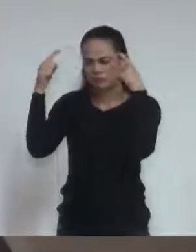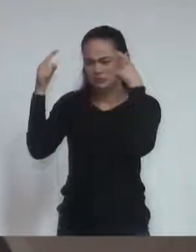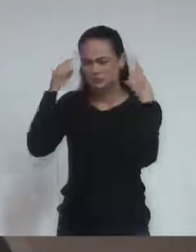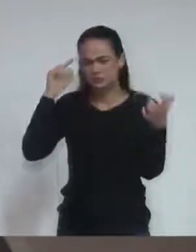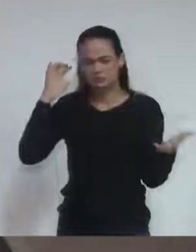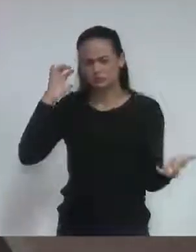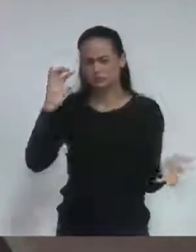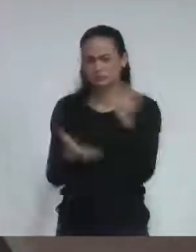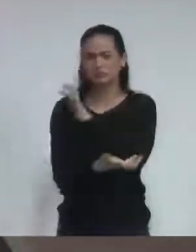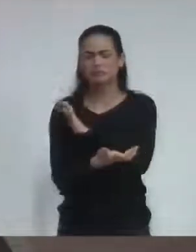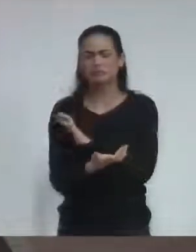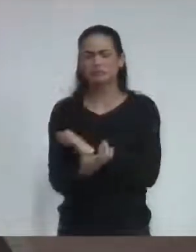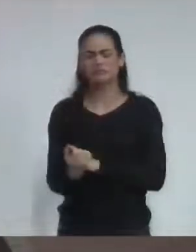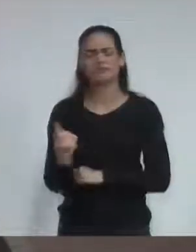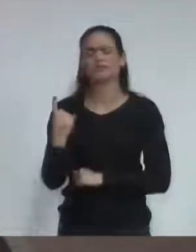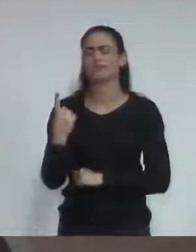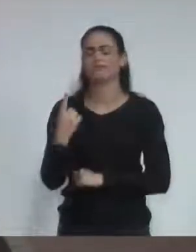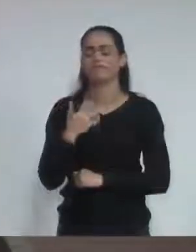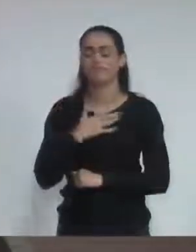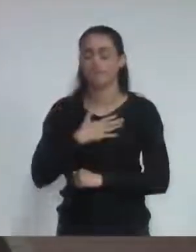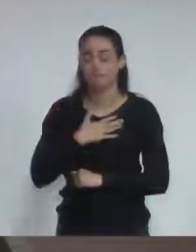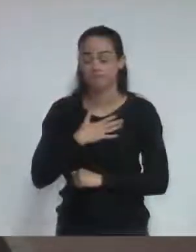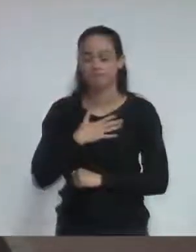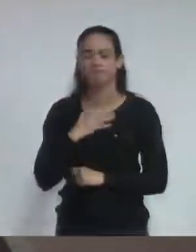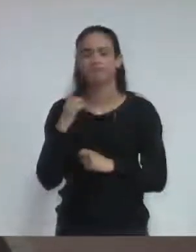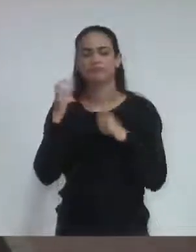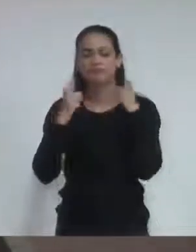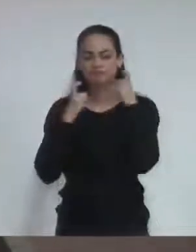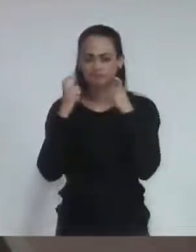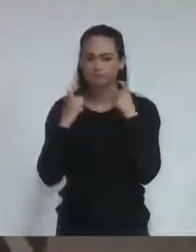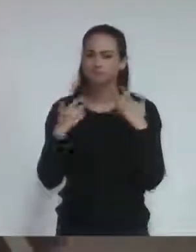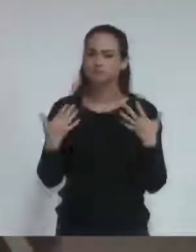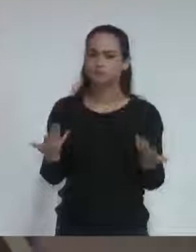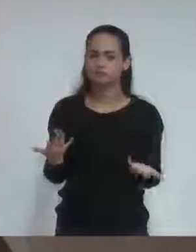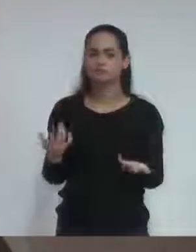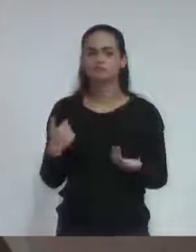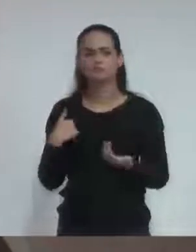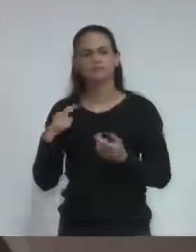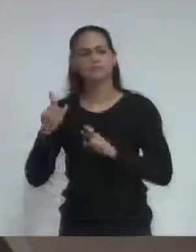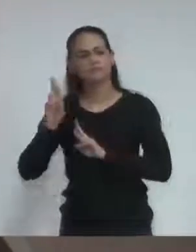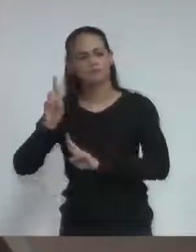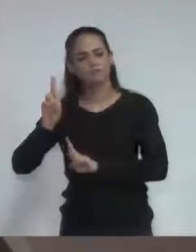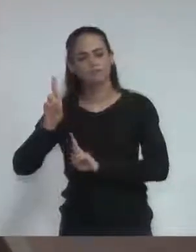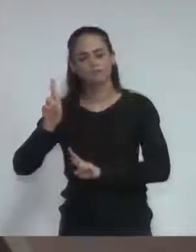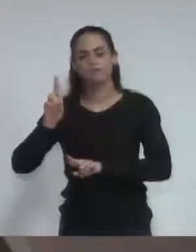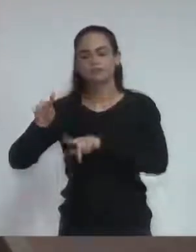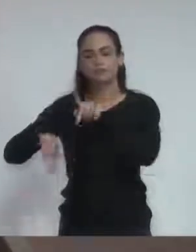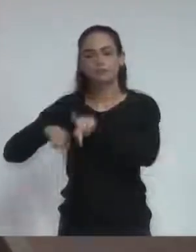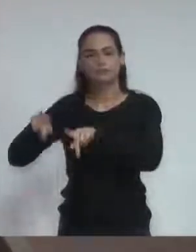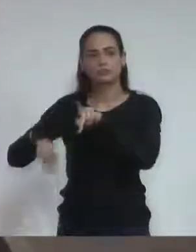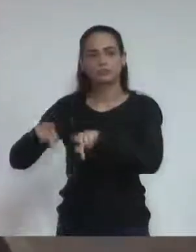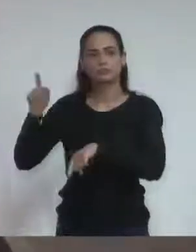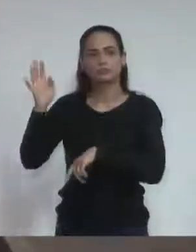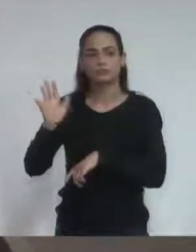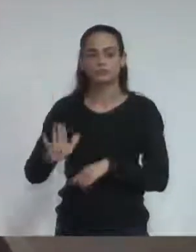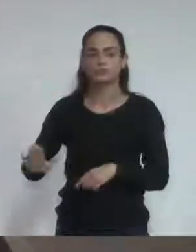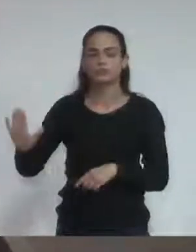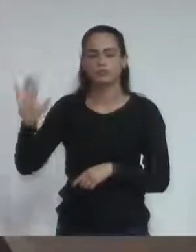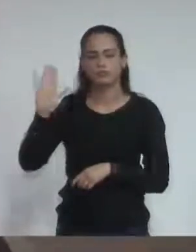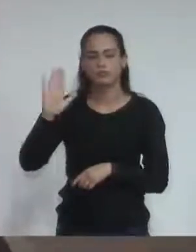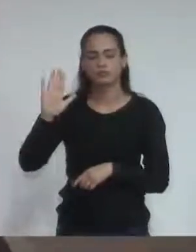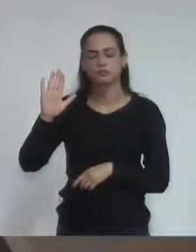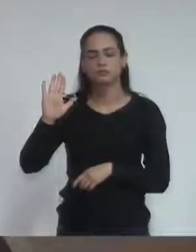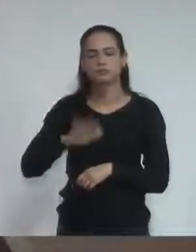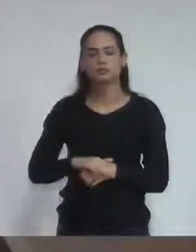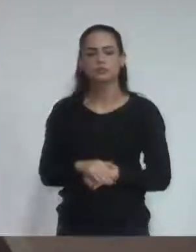é algo também muito preocupante. Eu espero que o povo brasileiro, em sua grande maioria, sempre se mostrou